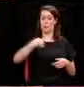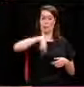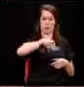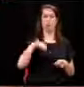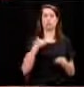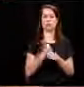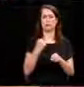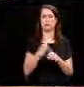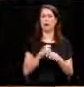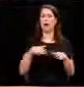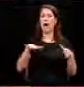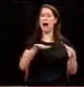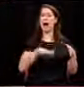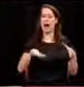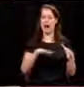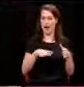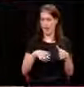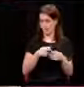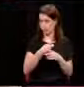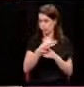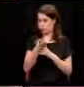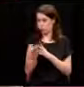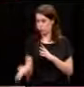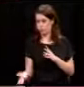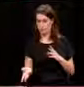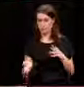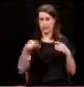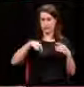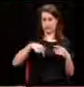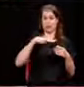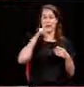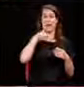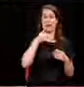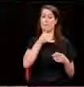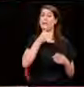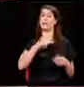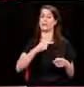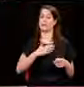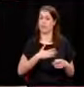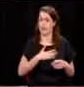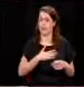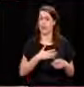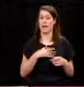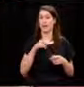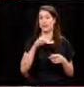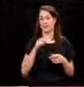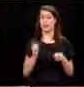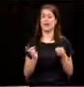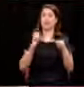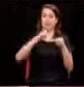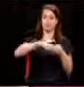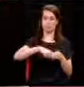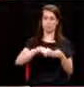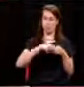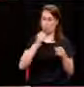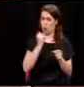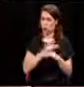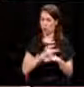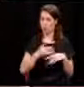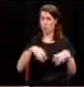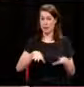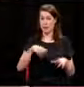com diferentes, neste momento, por exemplo, temos a linha com o Benfica, temos outros clientes, mas temos estado especialmente preocupados com a emergência médica, que é